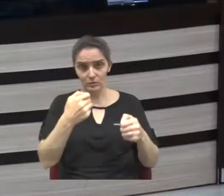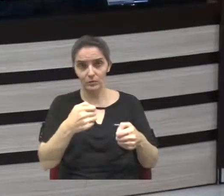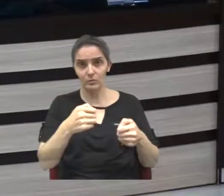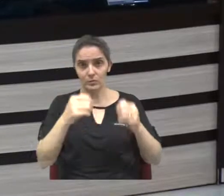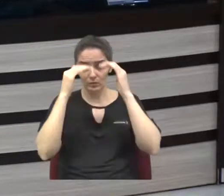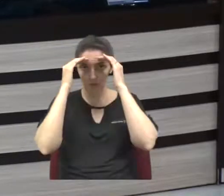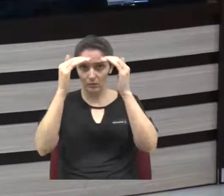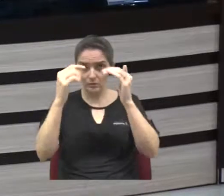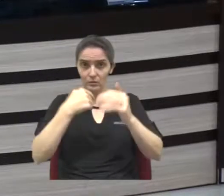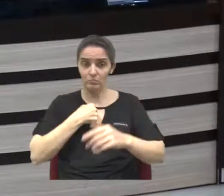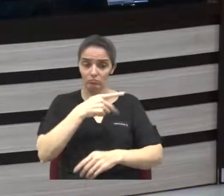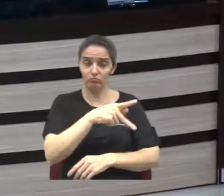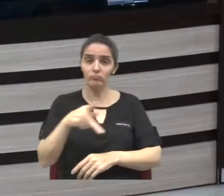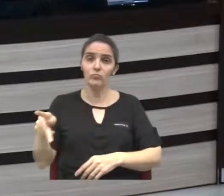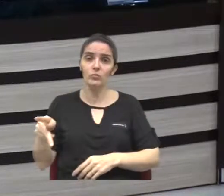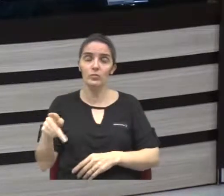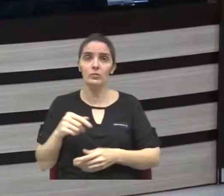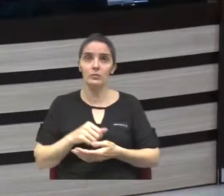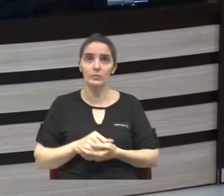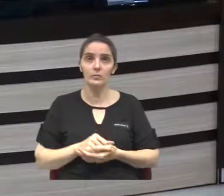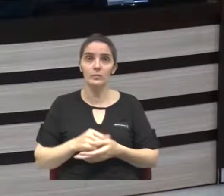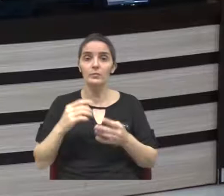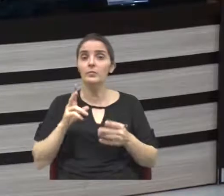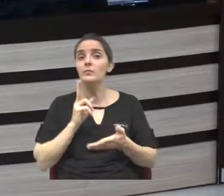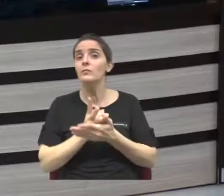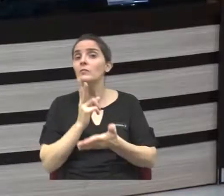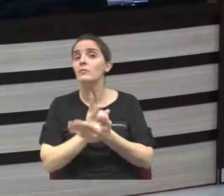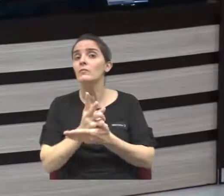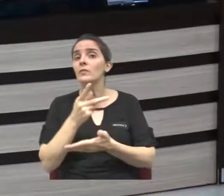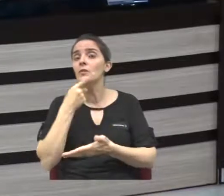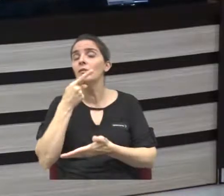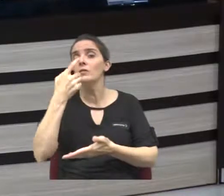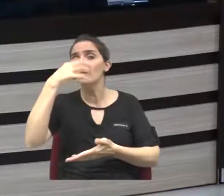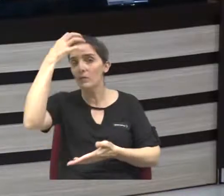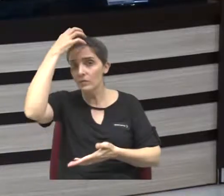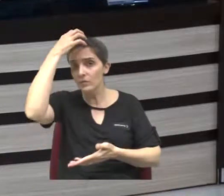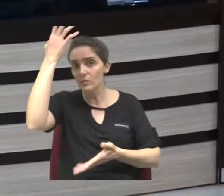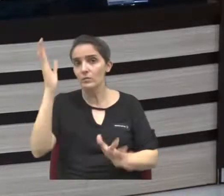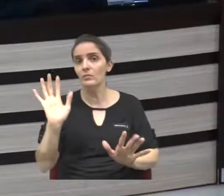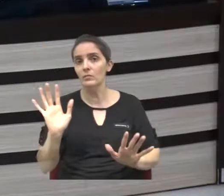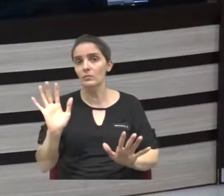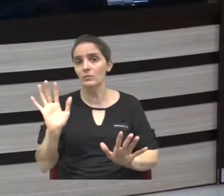E a senhora está falando toda hora rei. E eu estou ouvindo. Por favor.